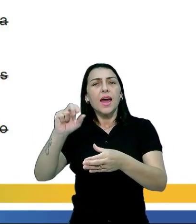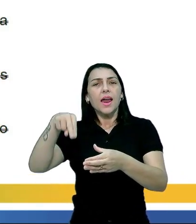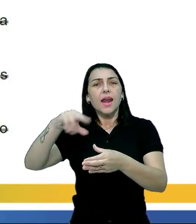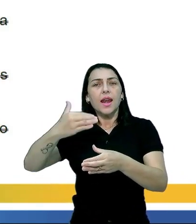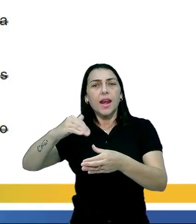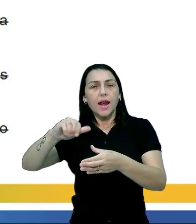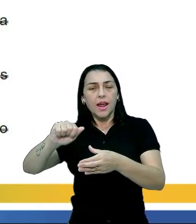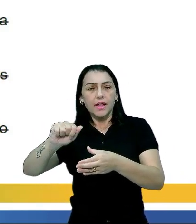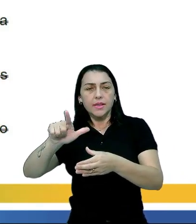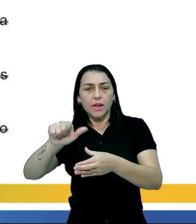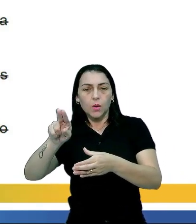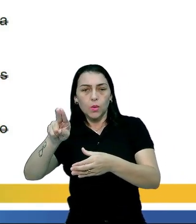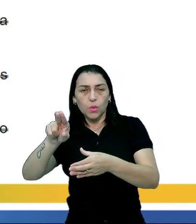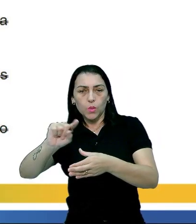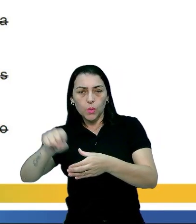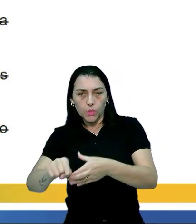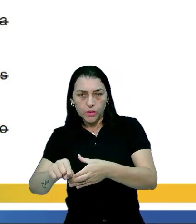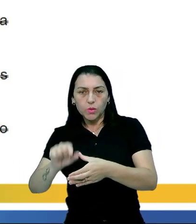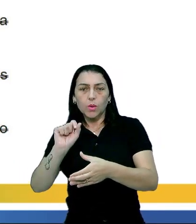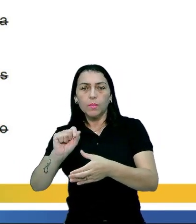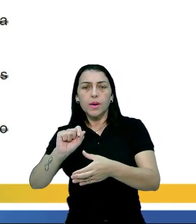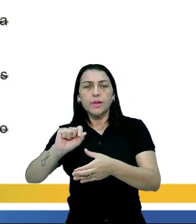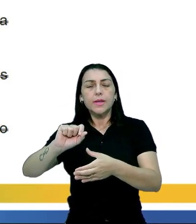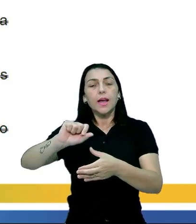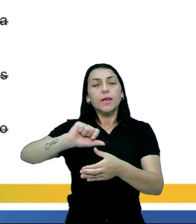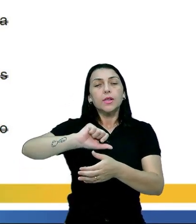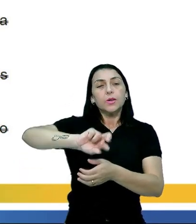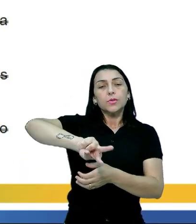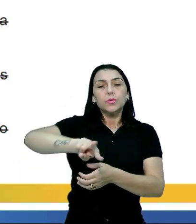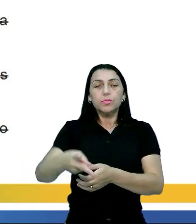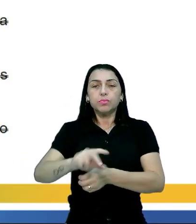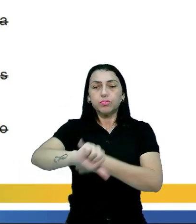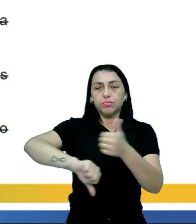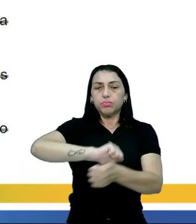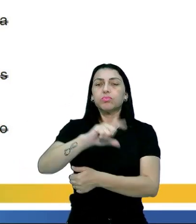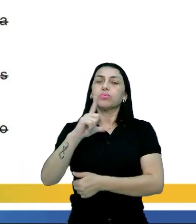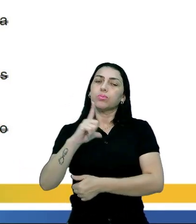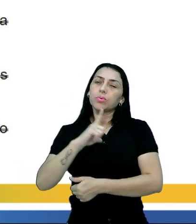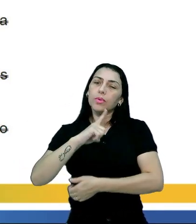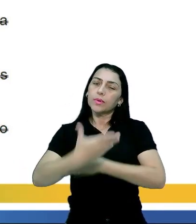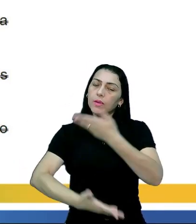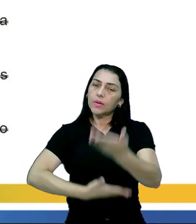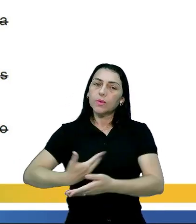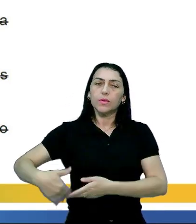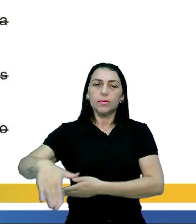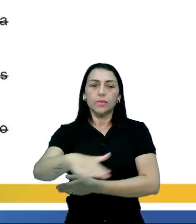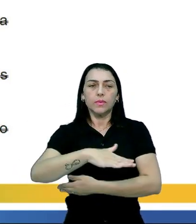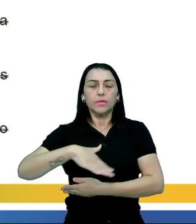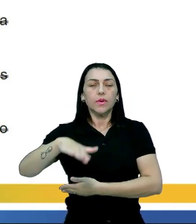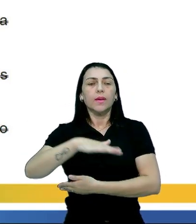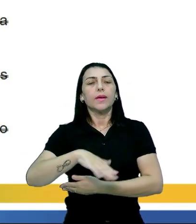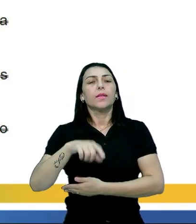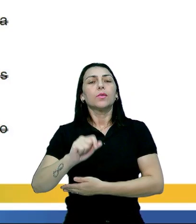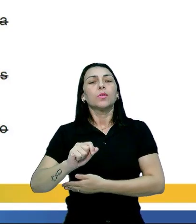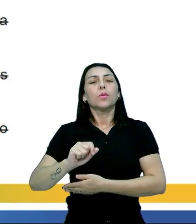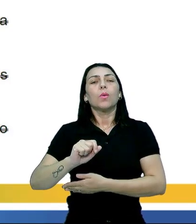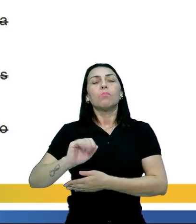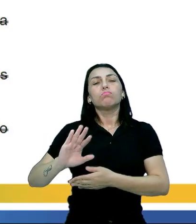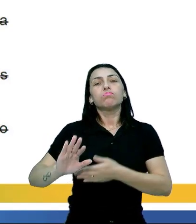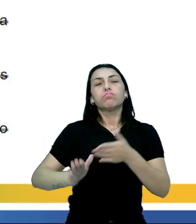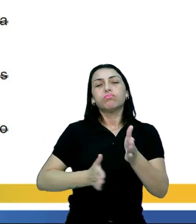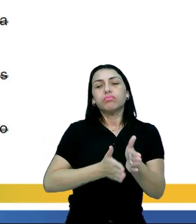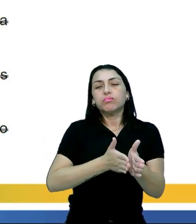medida em que esse lança luz sobre as contradições existentes nas relações sociais e